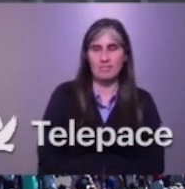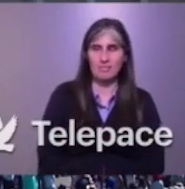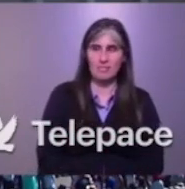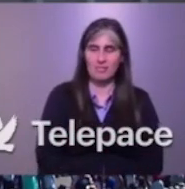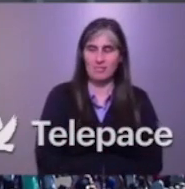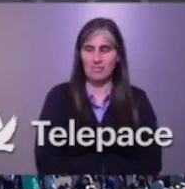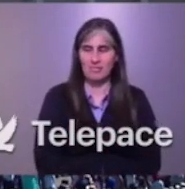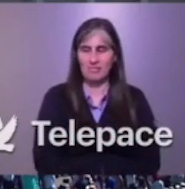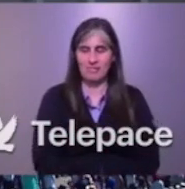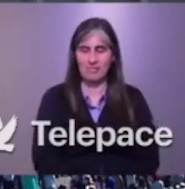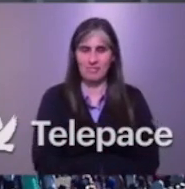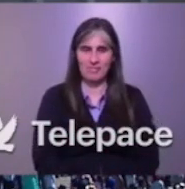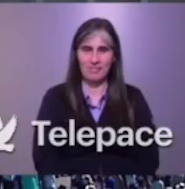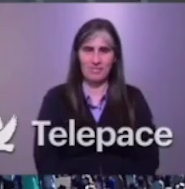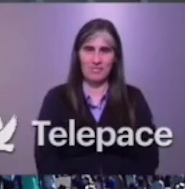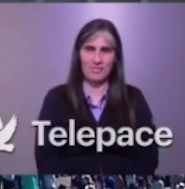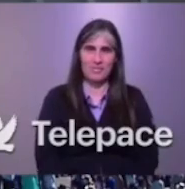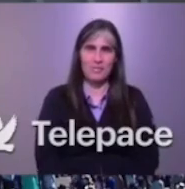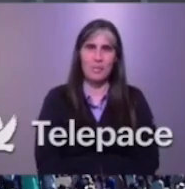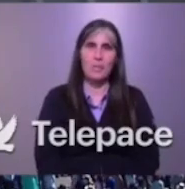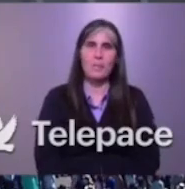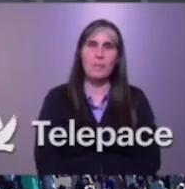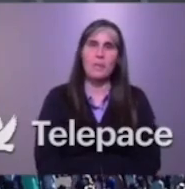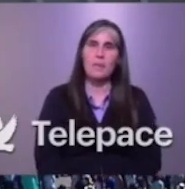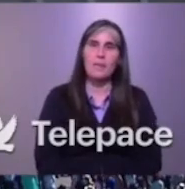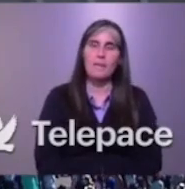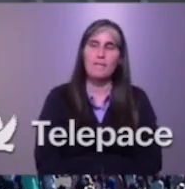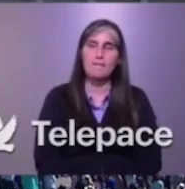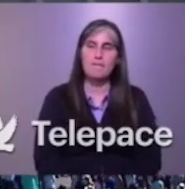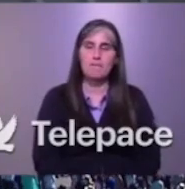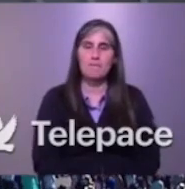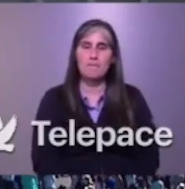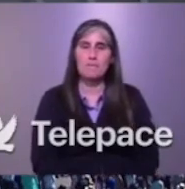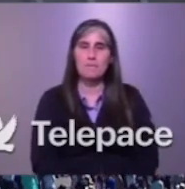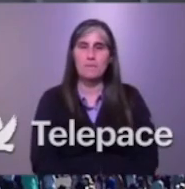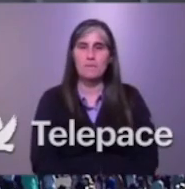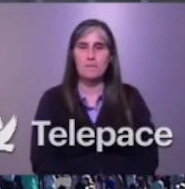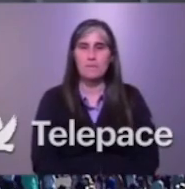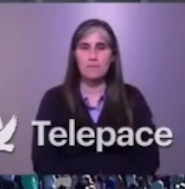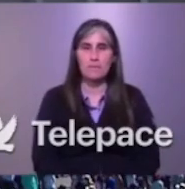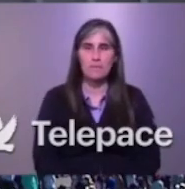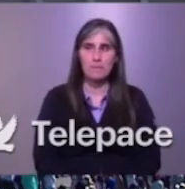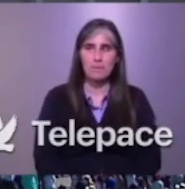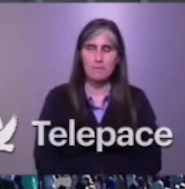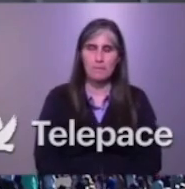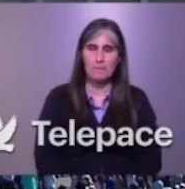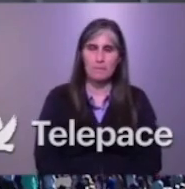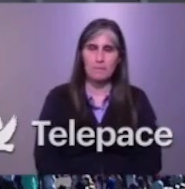Thank you.